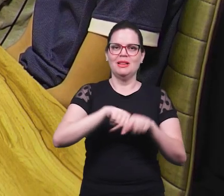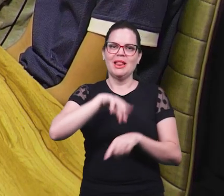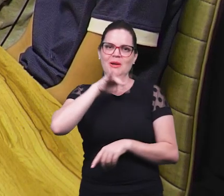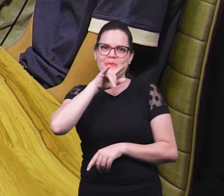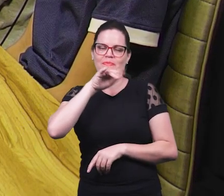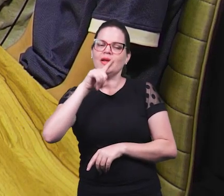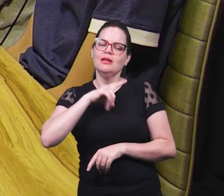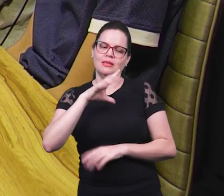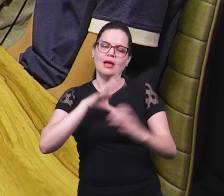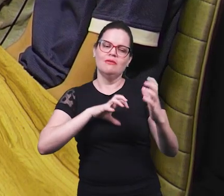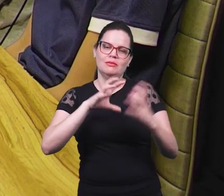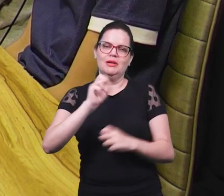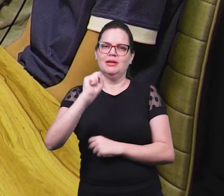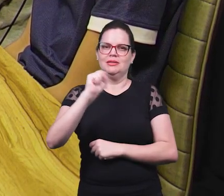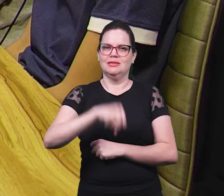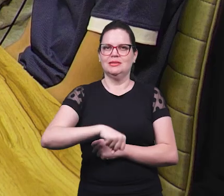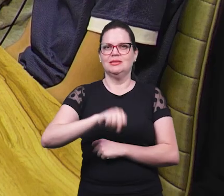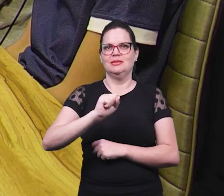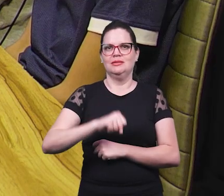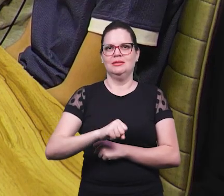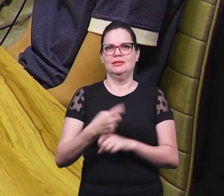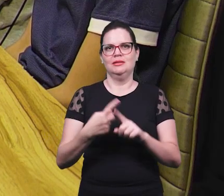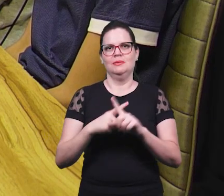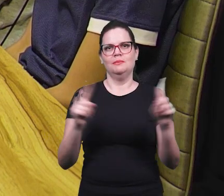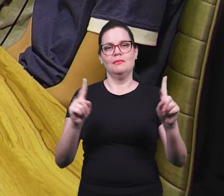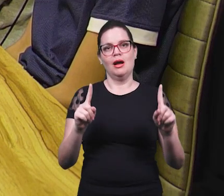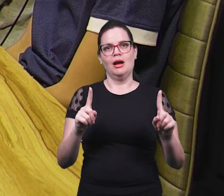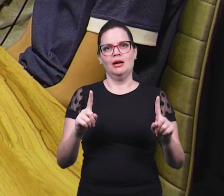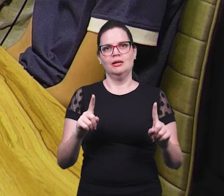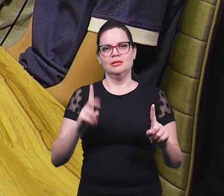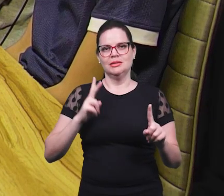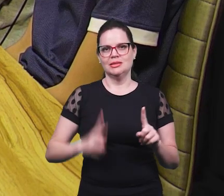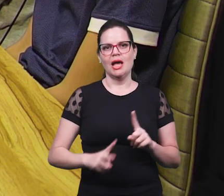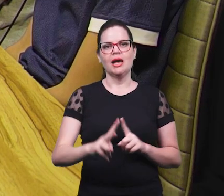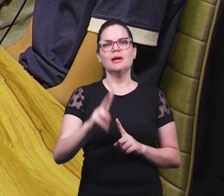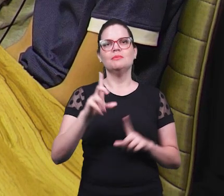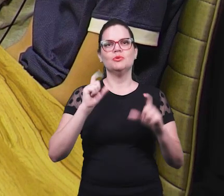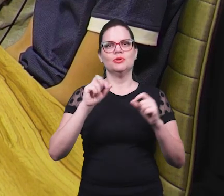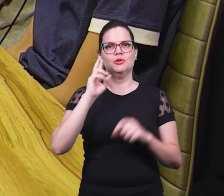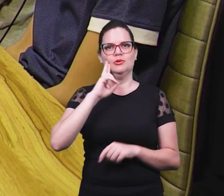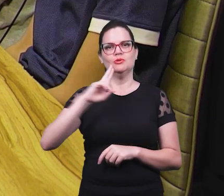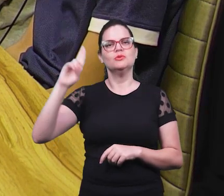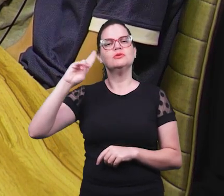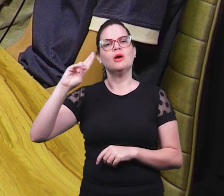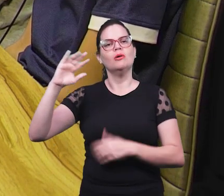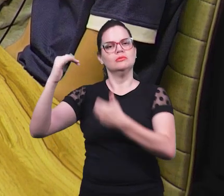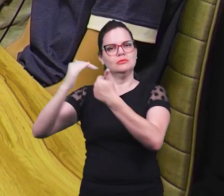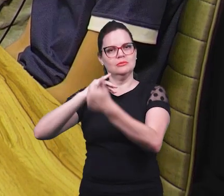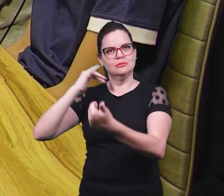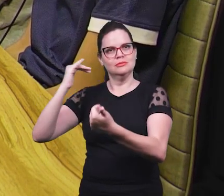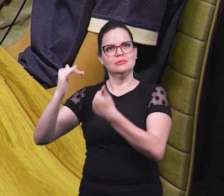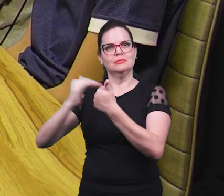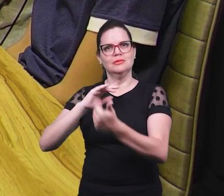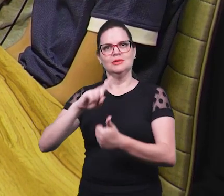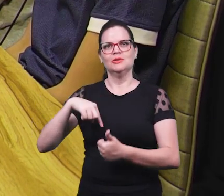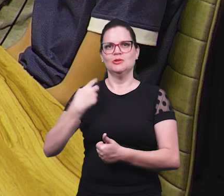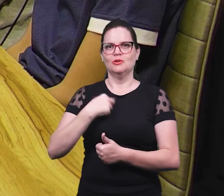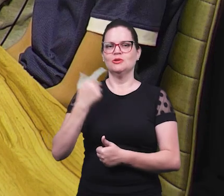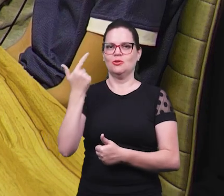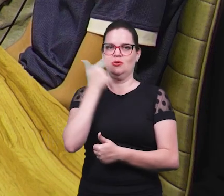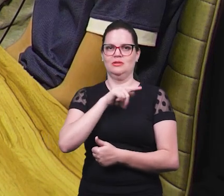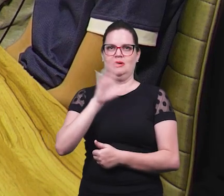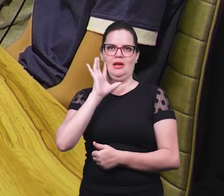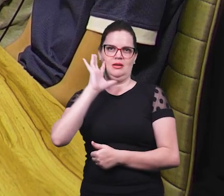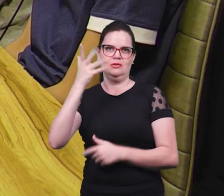tem conflito, sim. Mas com o direcionamento correto que o Senhor nos dá, a gente consegue